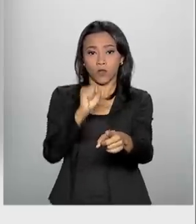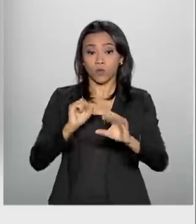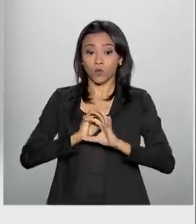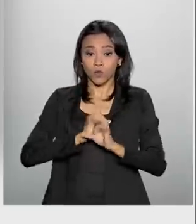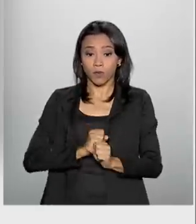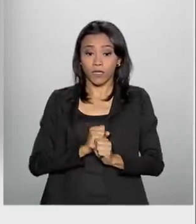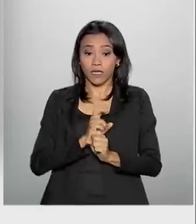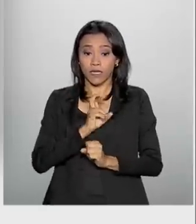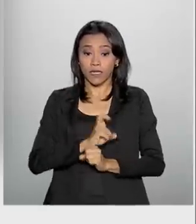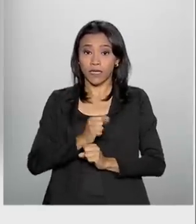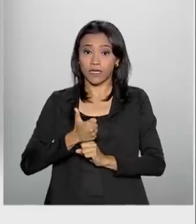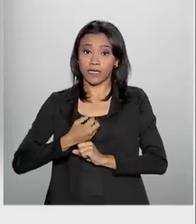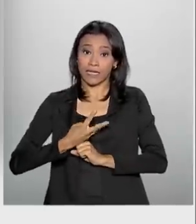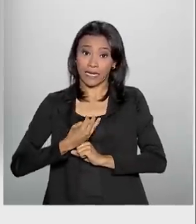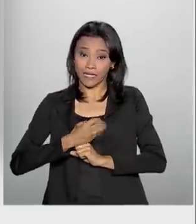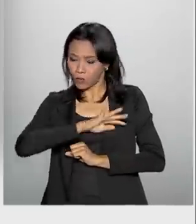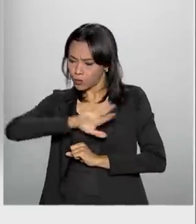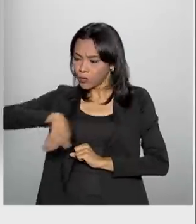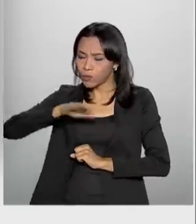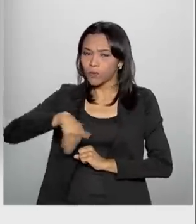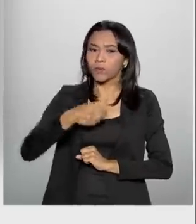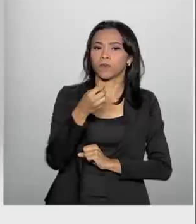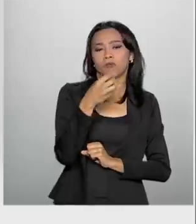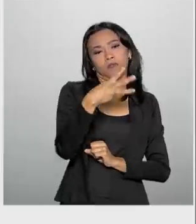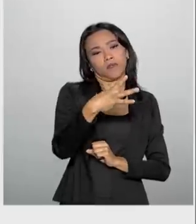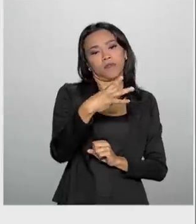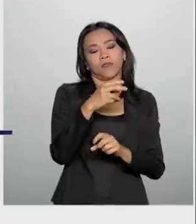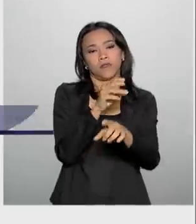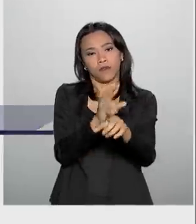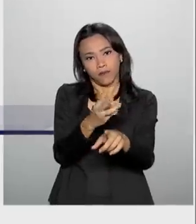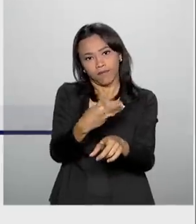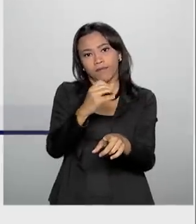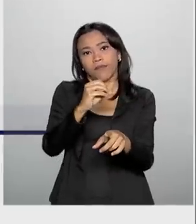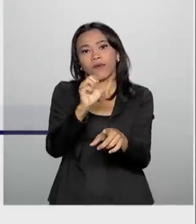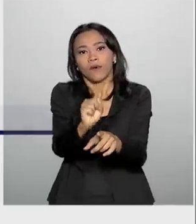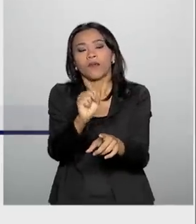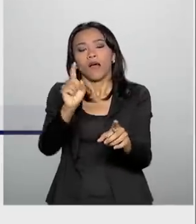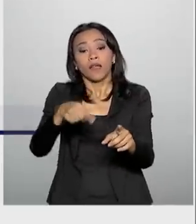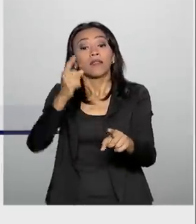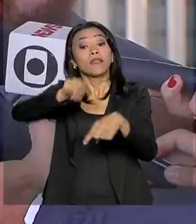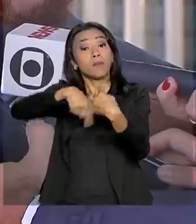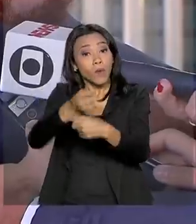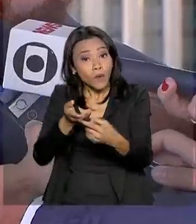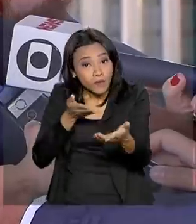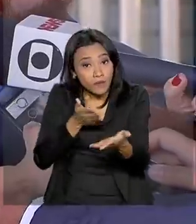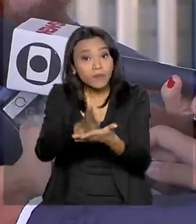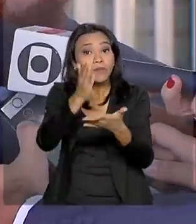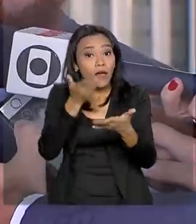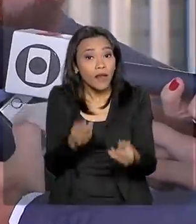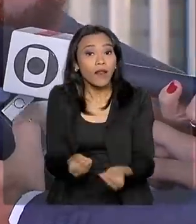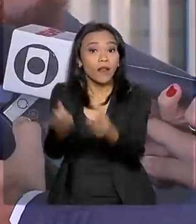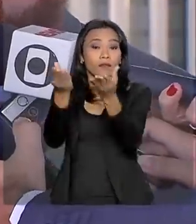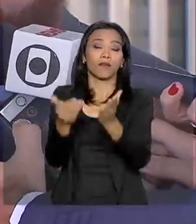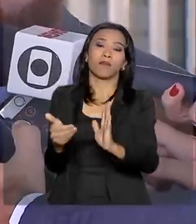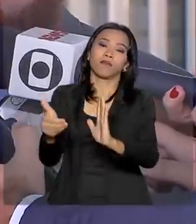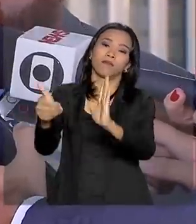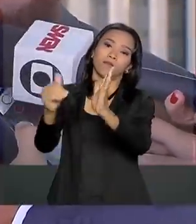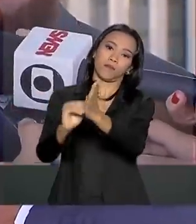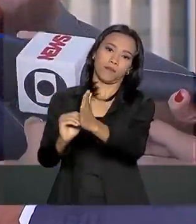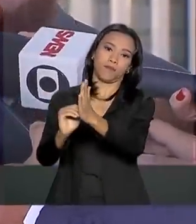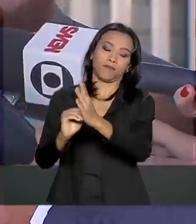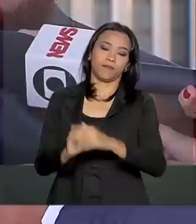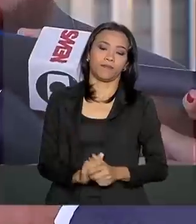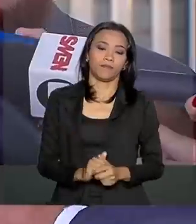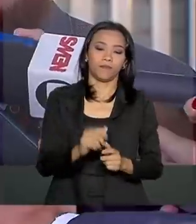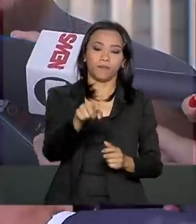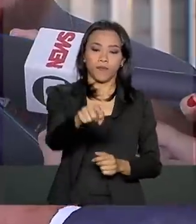513 deputados em duas votações. Só então poderá seguir para o Senado. Aqui estamos todos nós, o Senado,